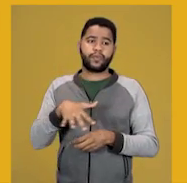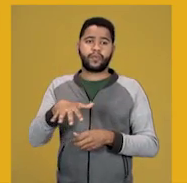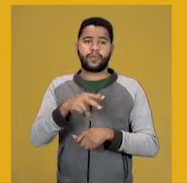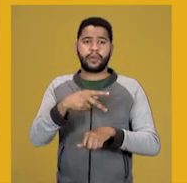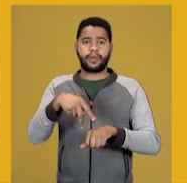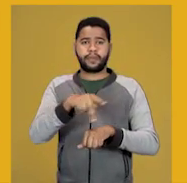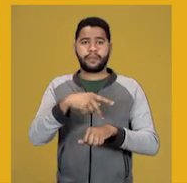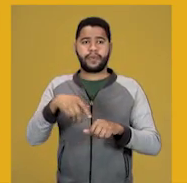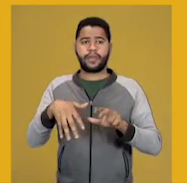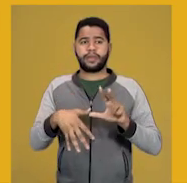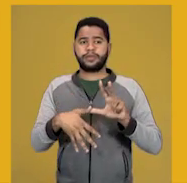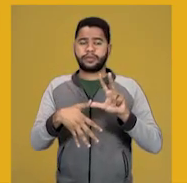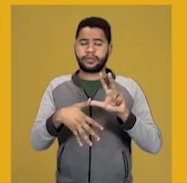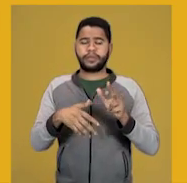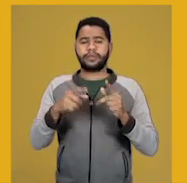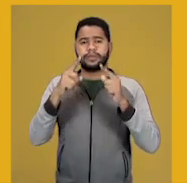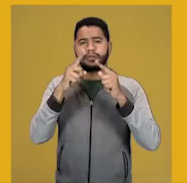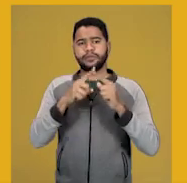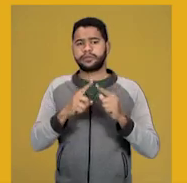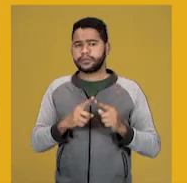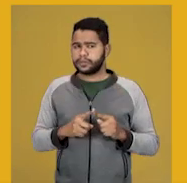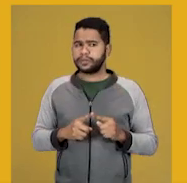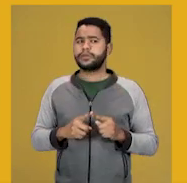da América Latina, esse tipo de